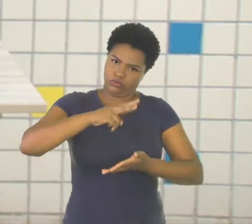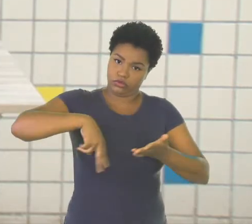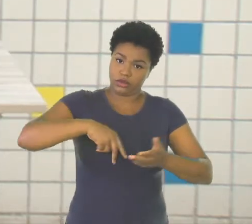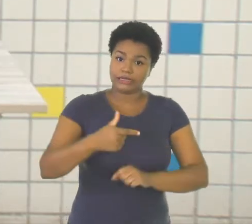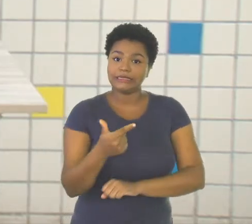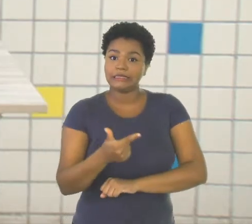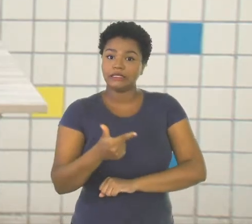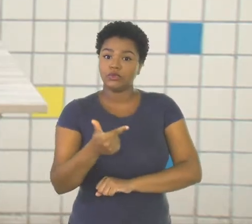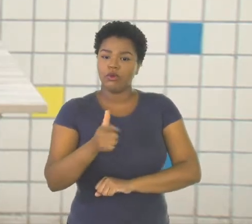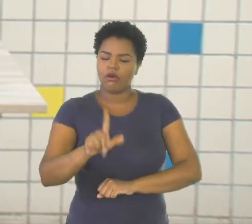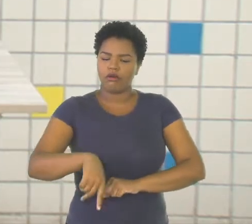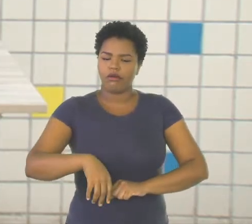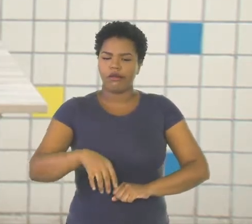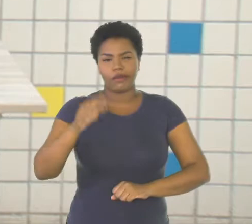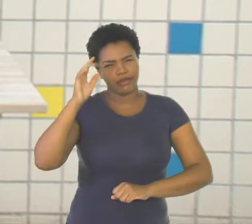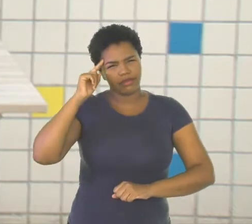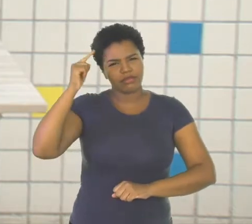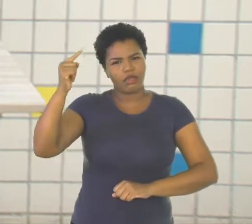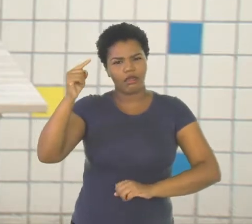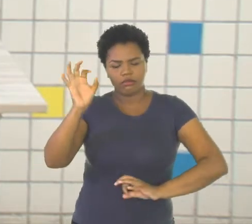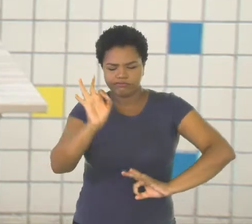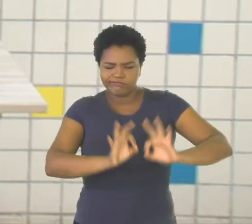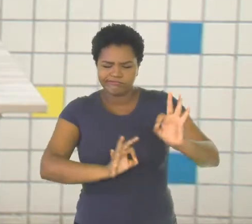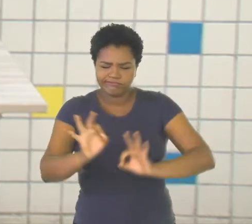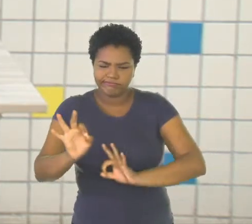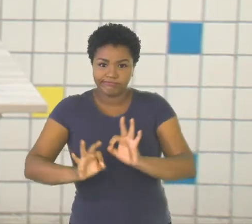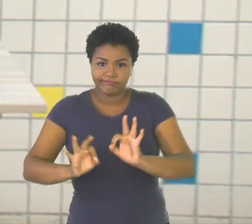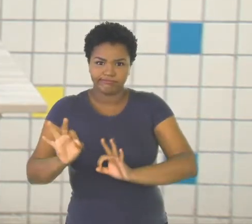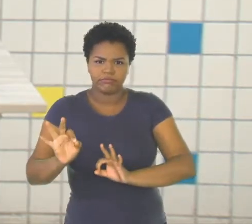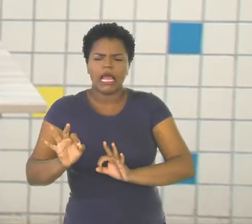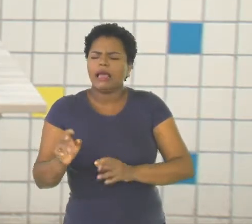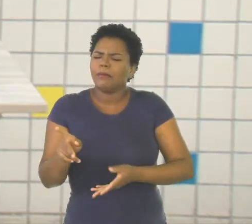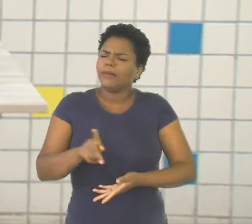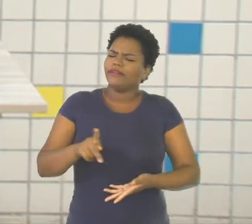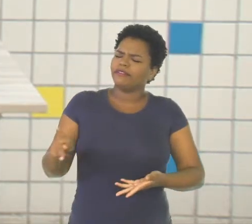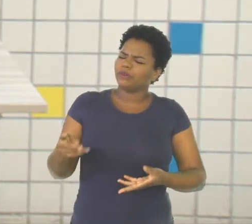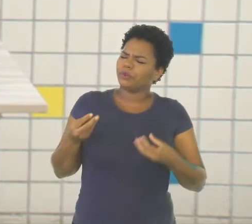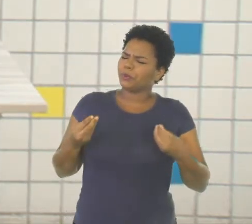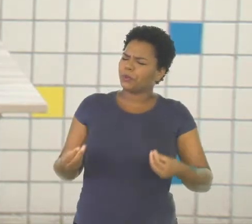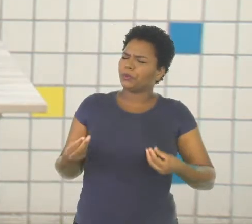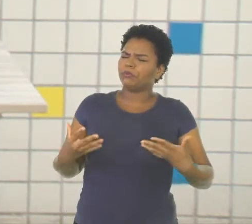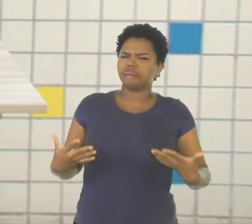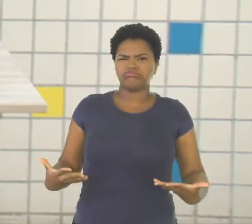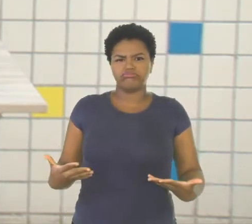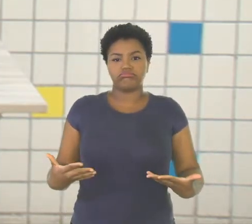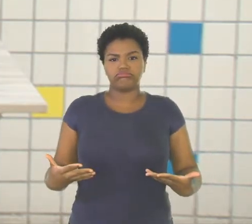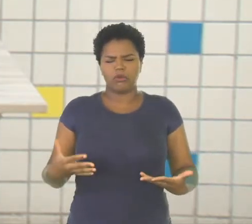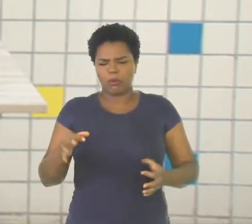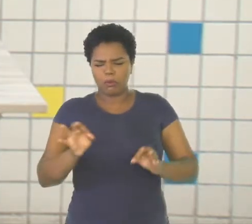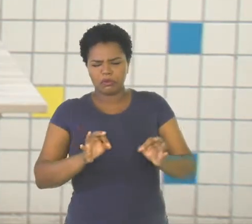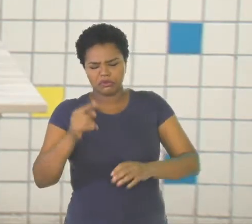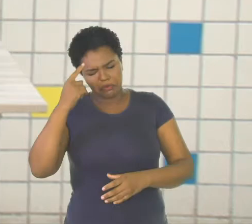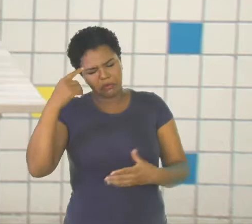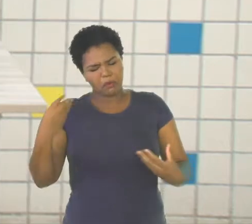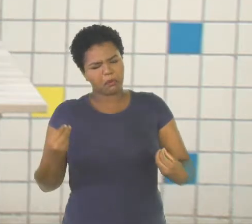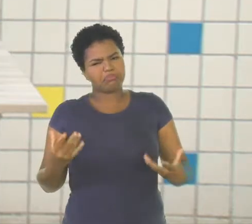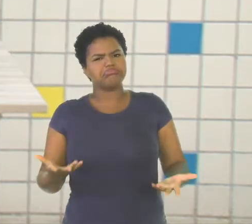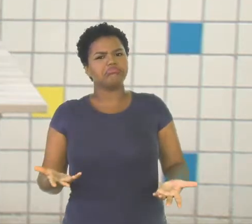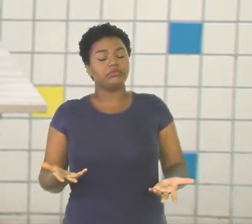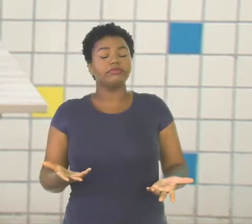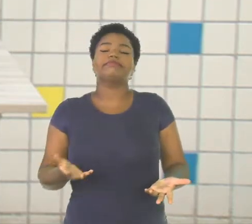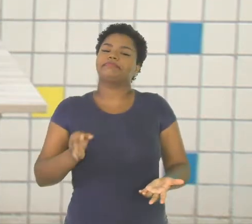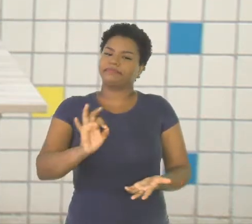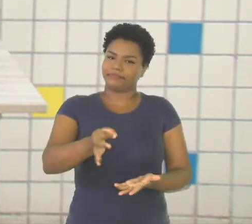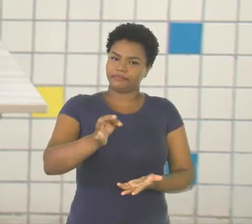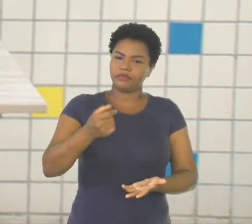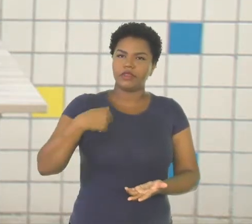é organizar as ideias. Professora, como assim organizar as ideias? Isso mesmo. Quando